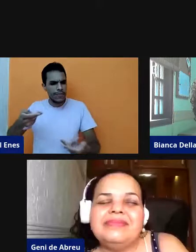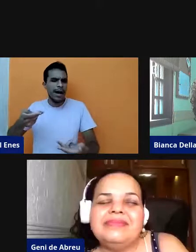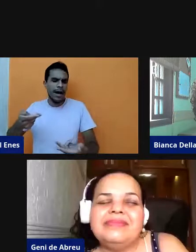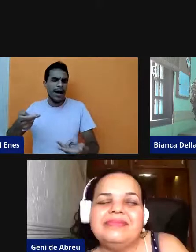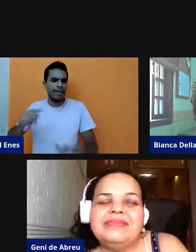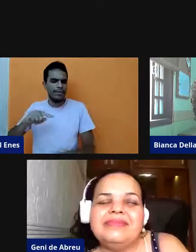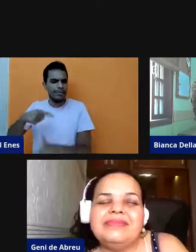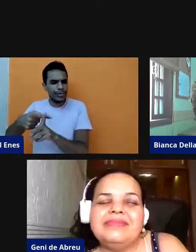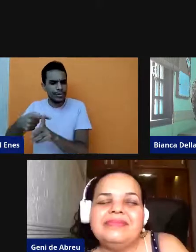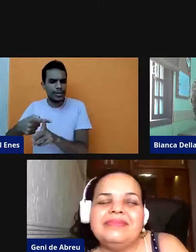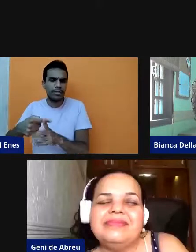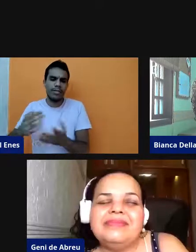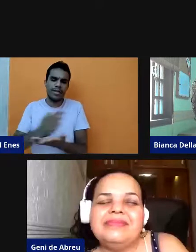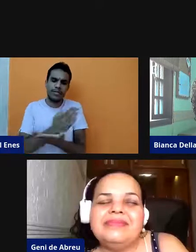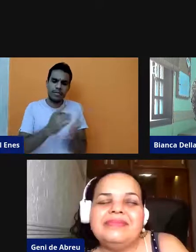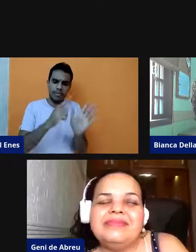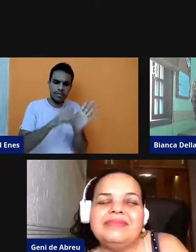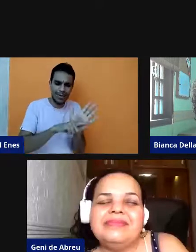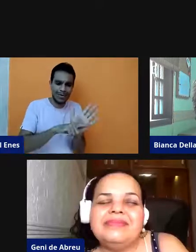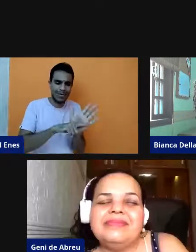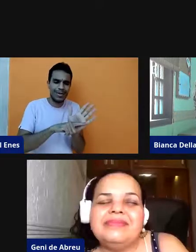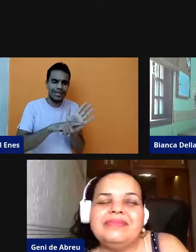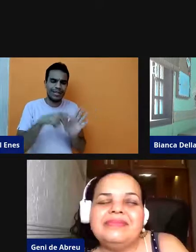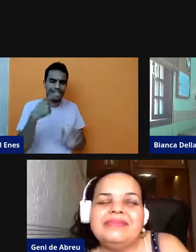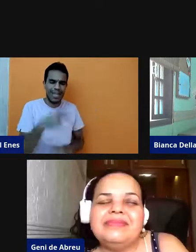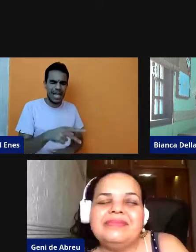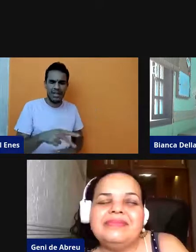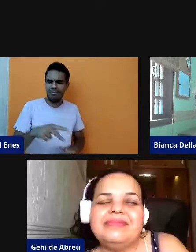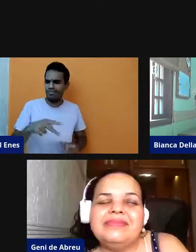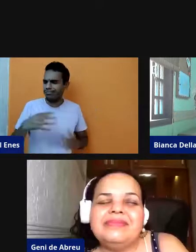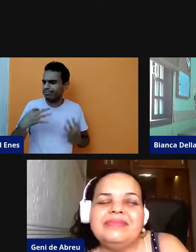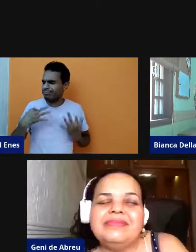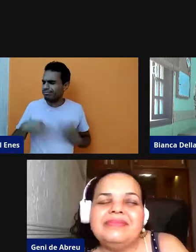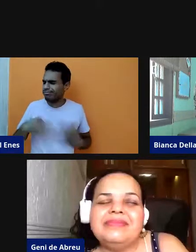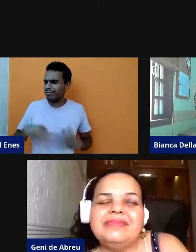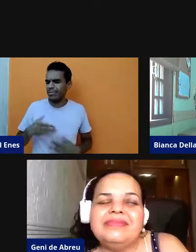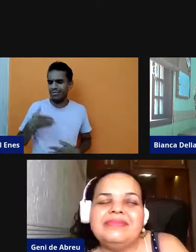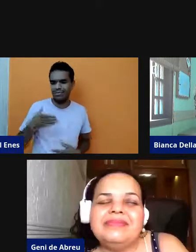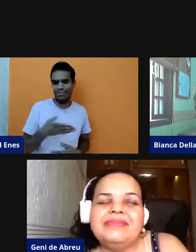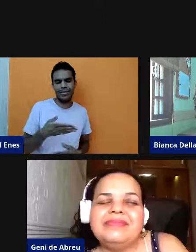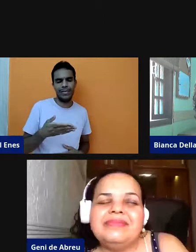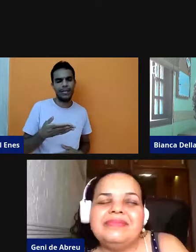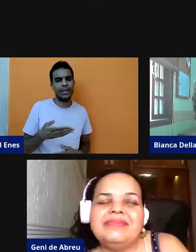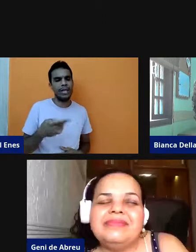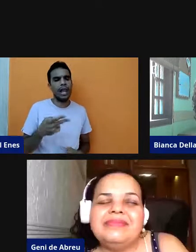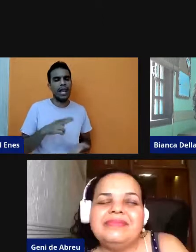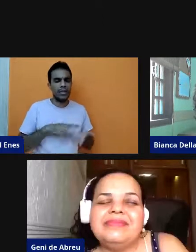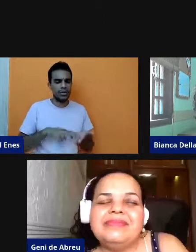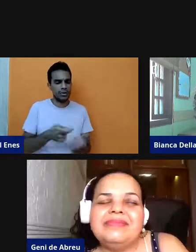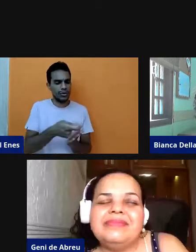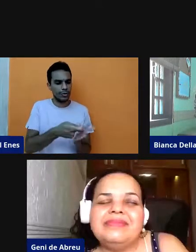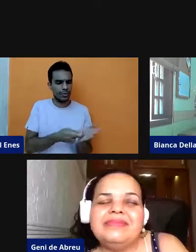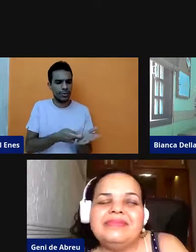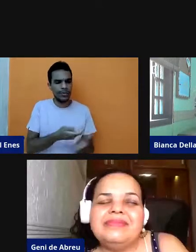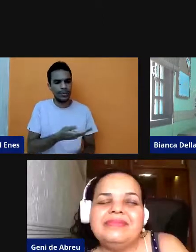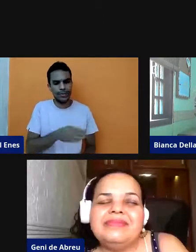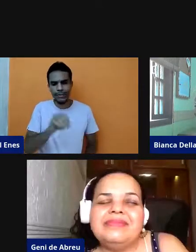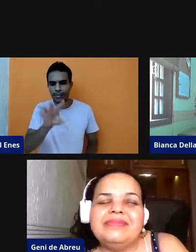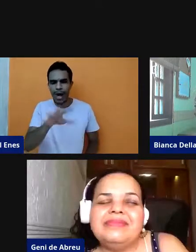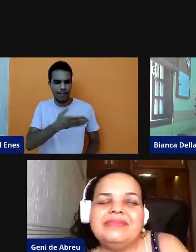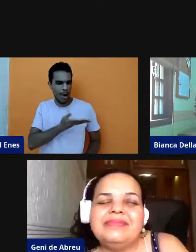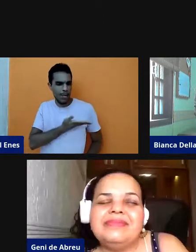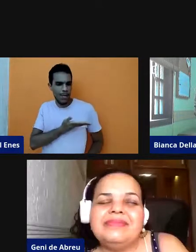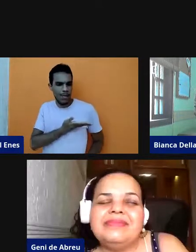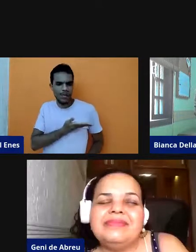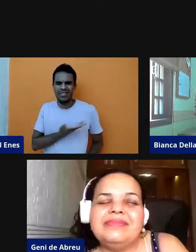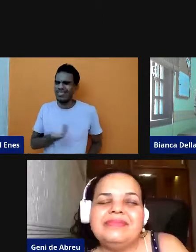mas as negativas eu acho que doeram muito em Clarice, porque ela escreve uma carta a um amigo e diz assim: nossa, eu fui